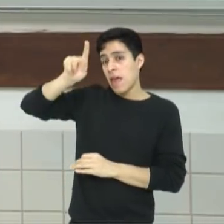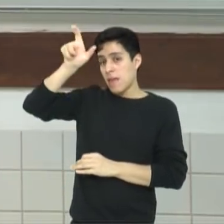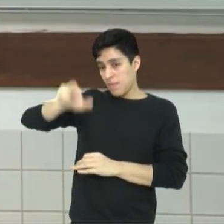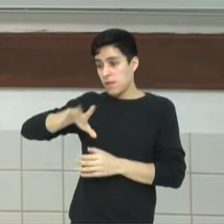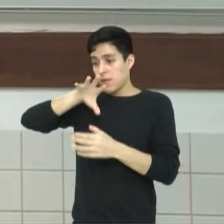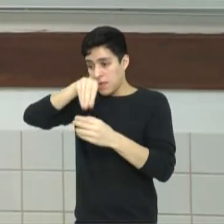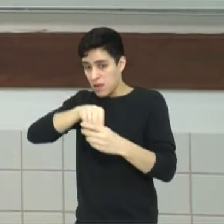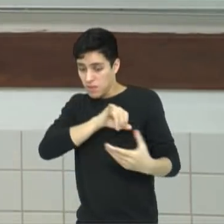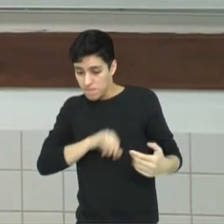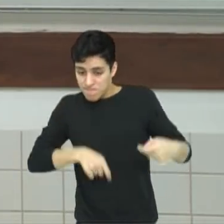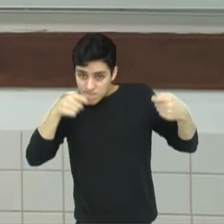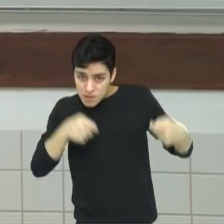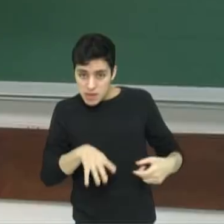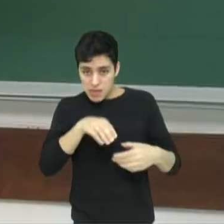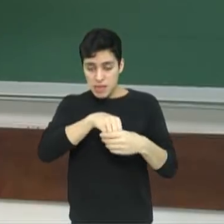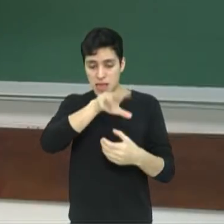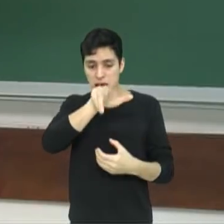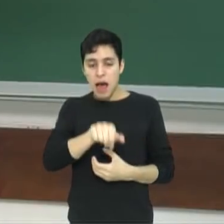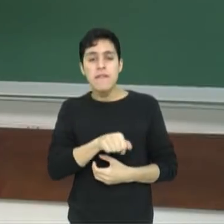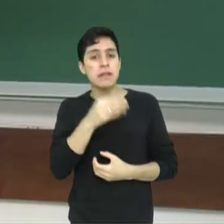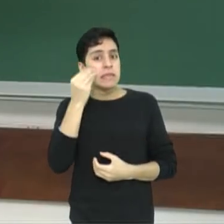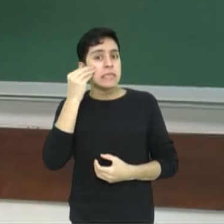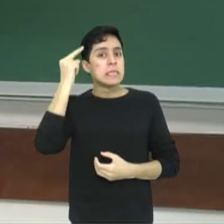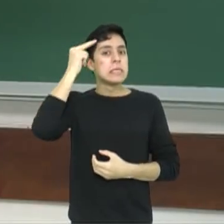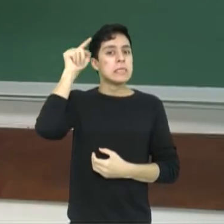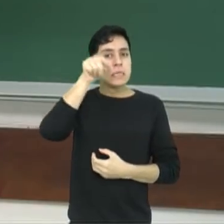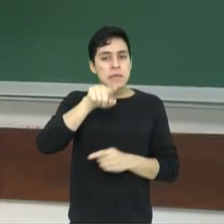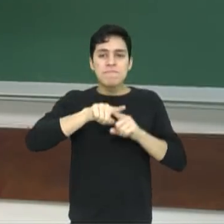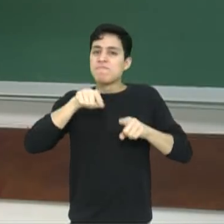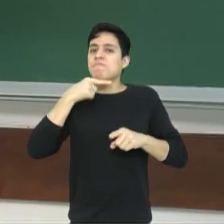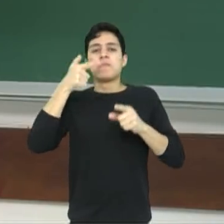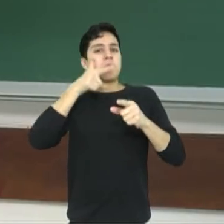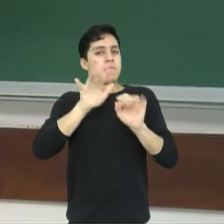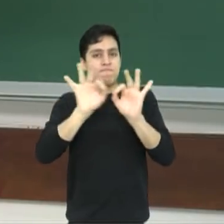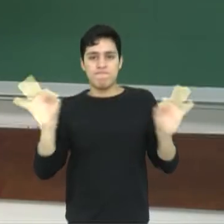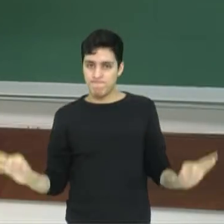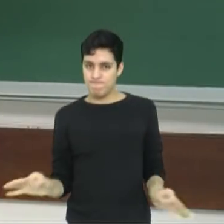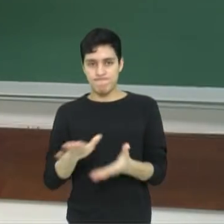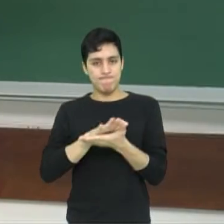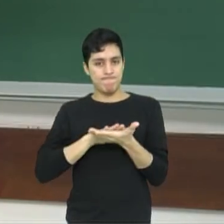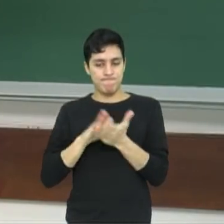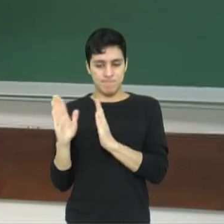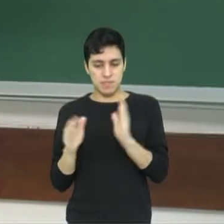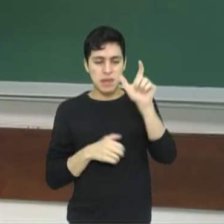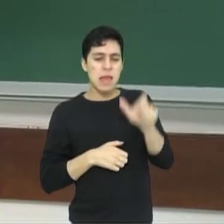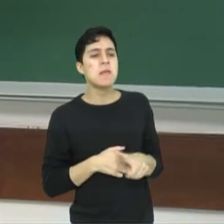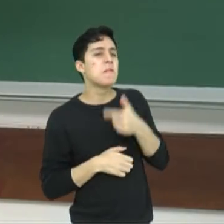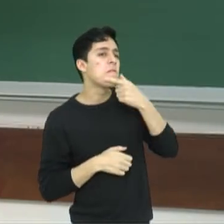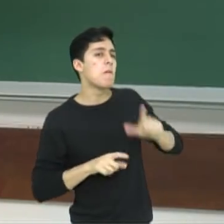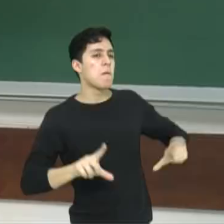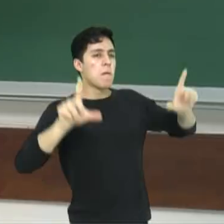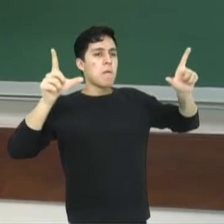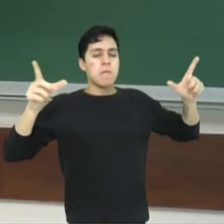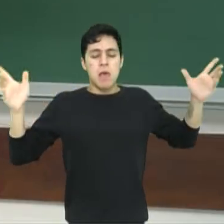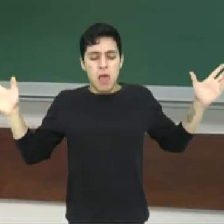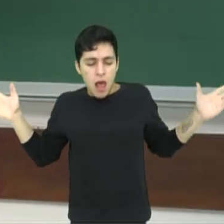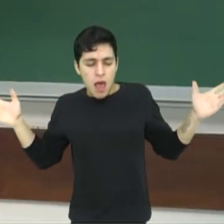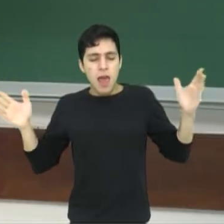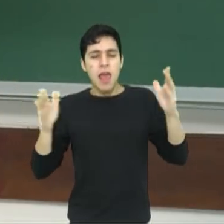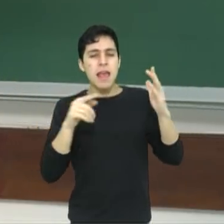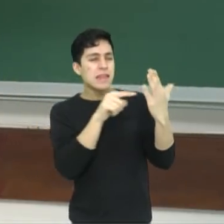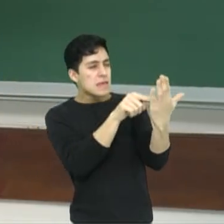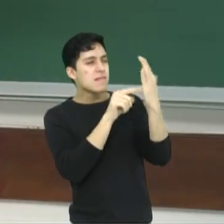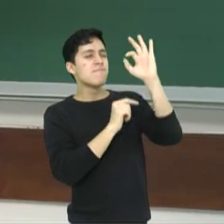imperialismo africano, mas o Cecil Rhodes ele era uma espécie de um símbolo desse imperialismo. Ele representava esses sonhos